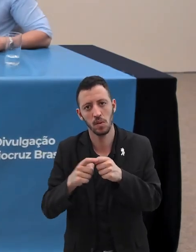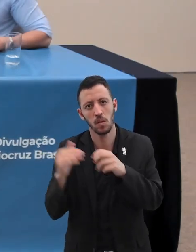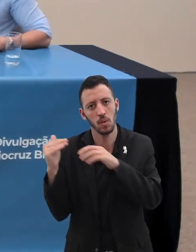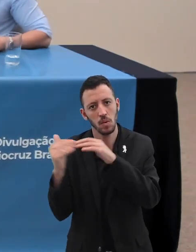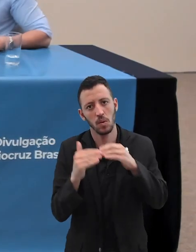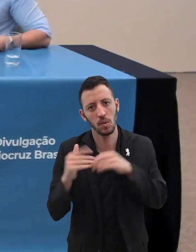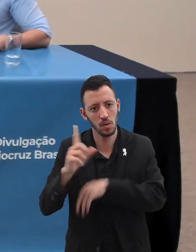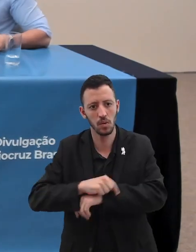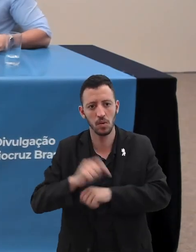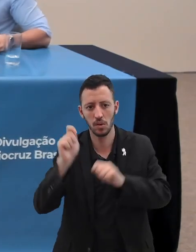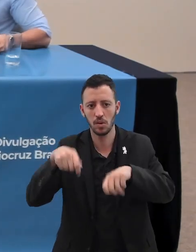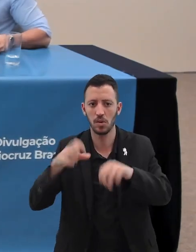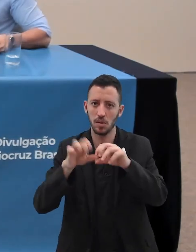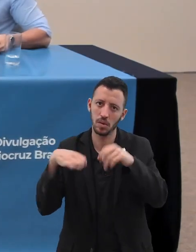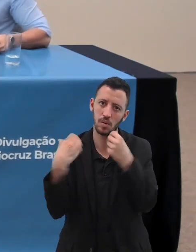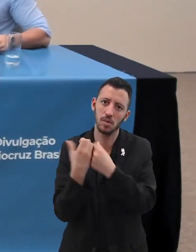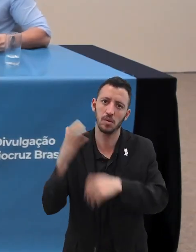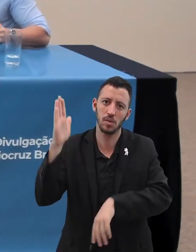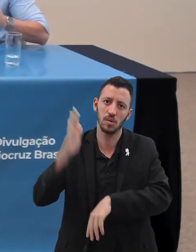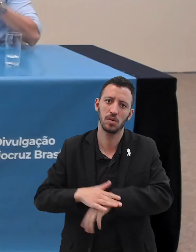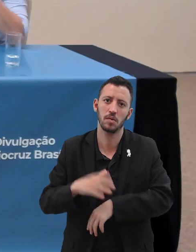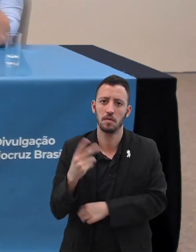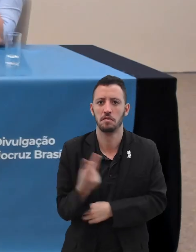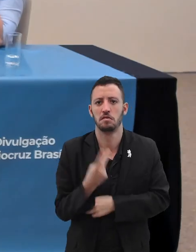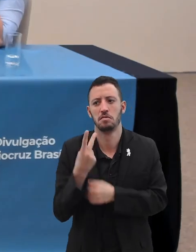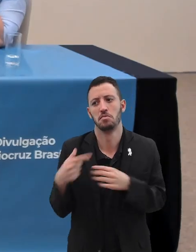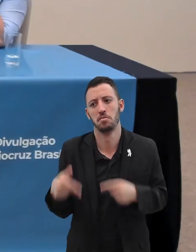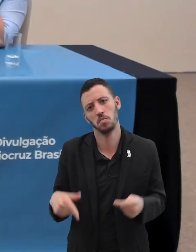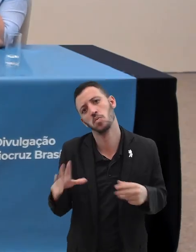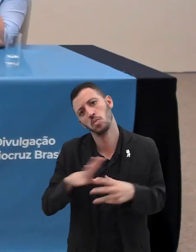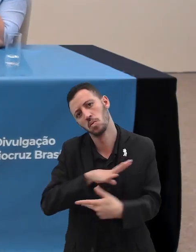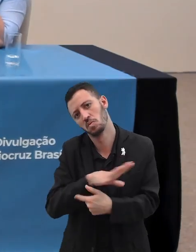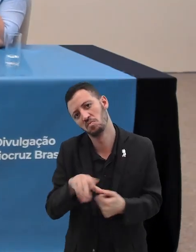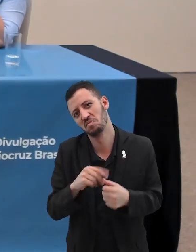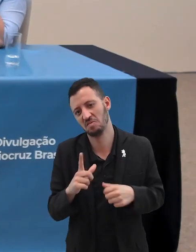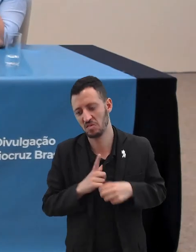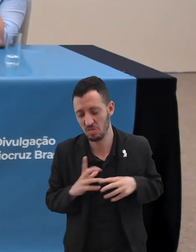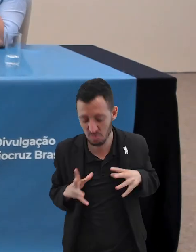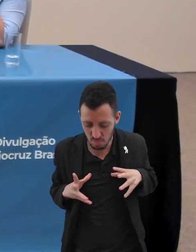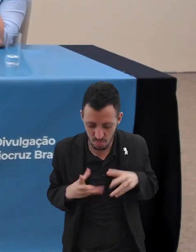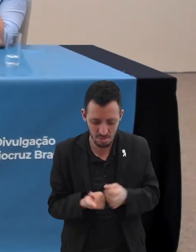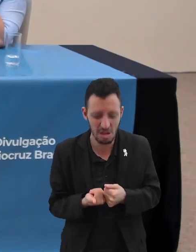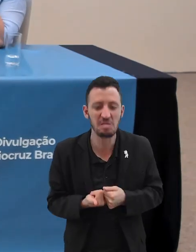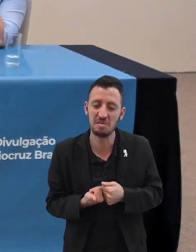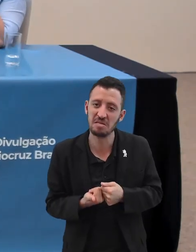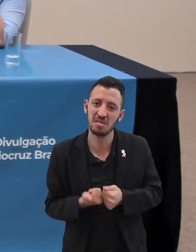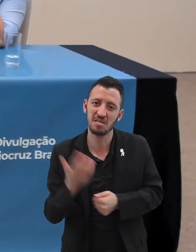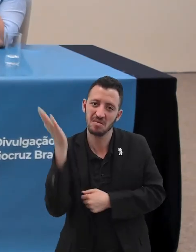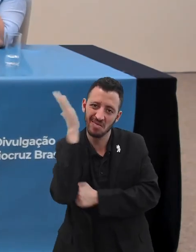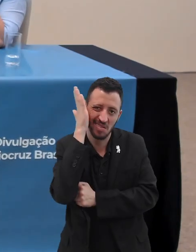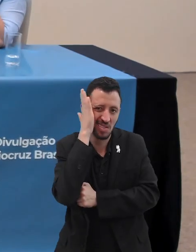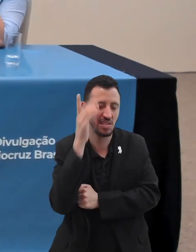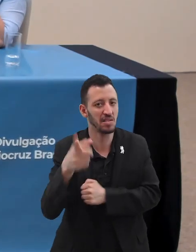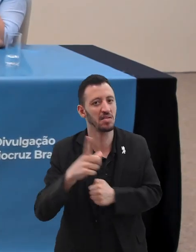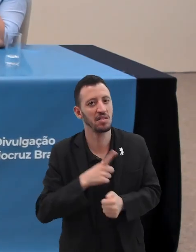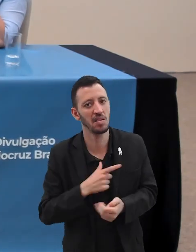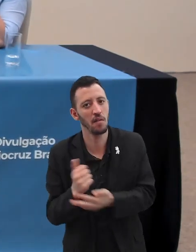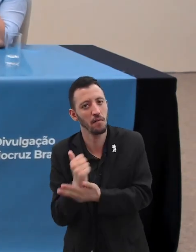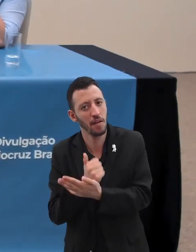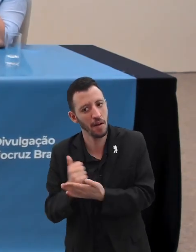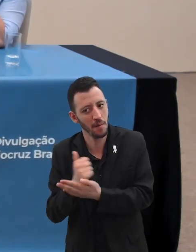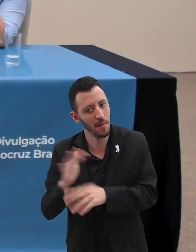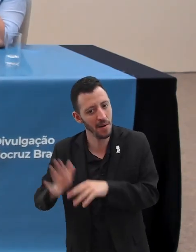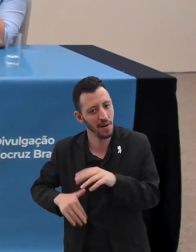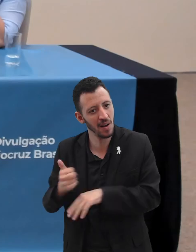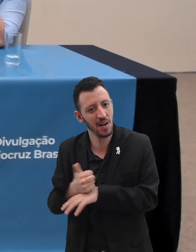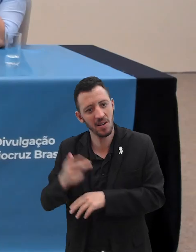com os tempos, são os congressos mais chiques do mundo. Eles têm tudo. Claro que nós sabemos que a indústria farmacêutica está por trás,